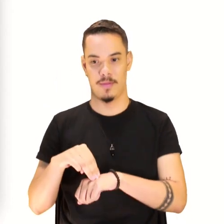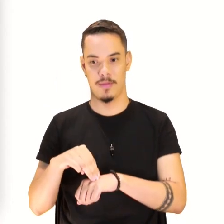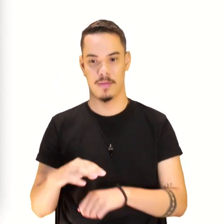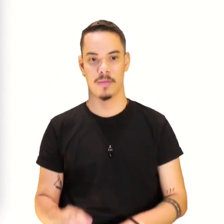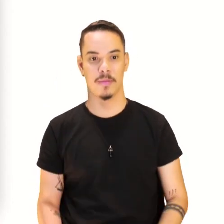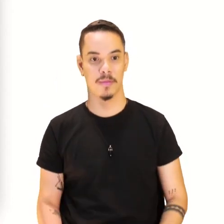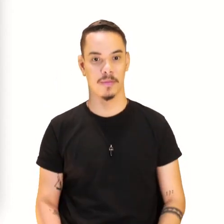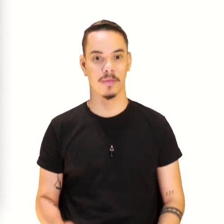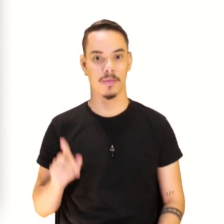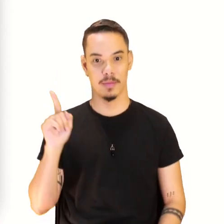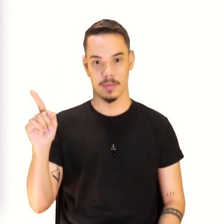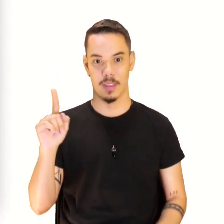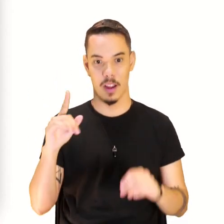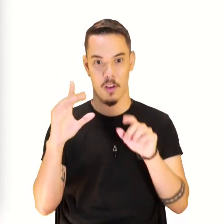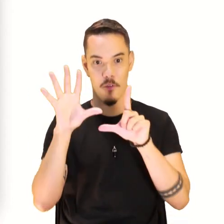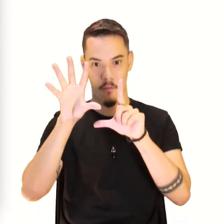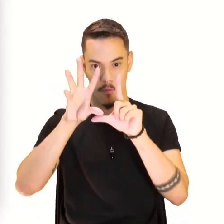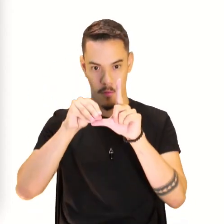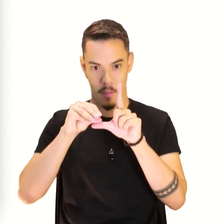Sta essa